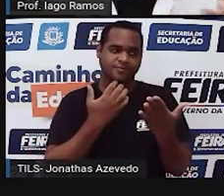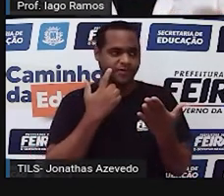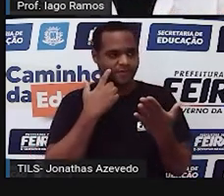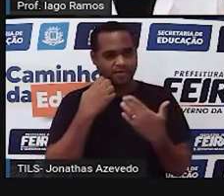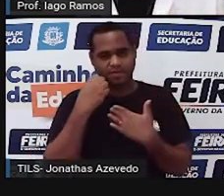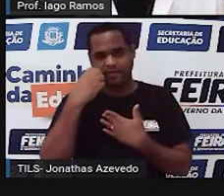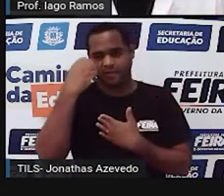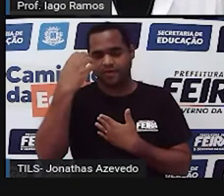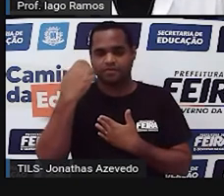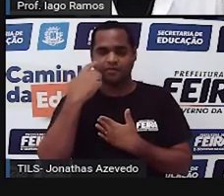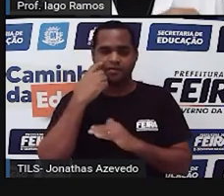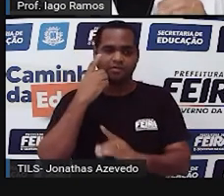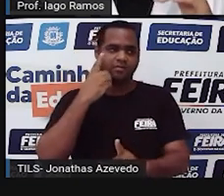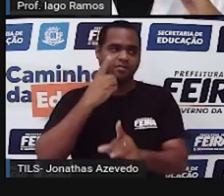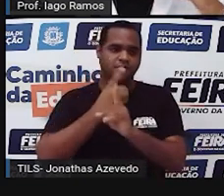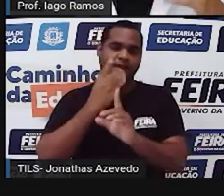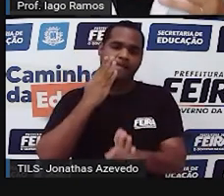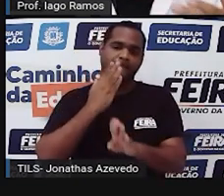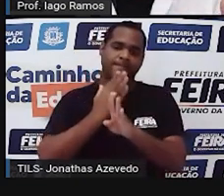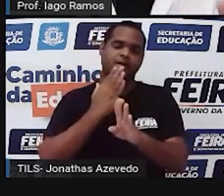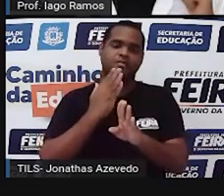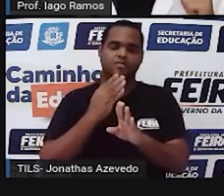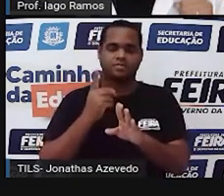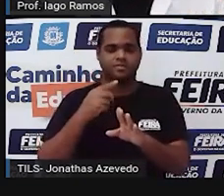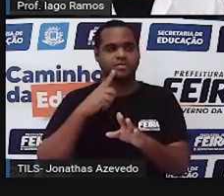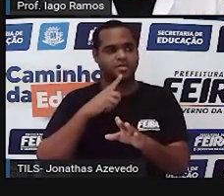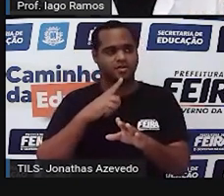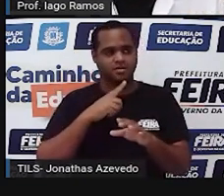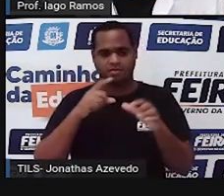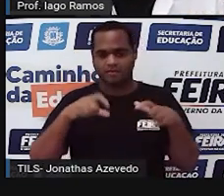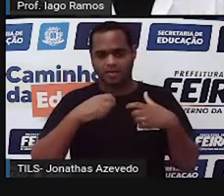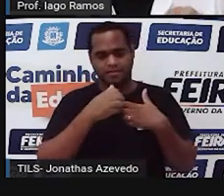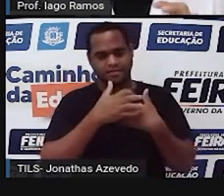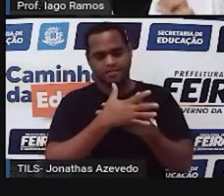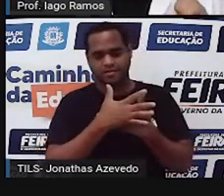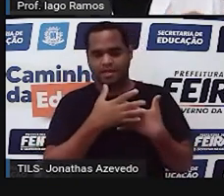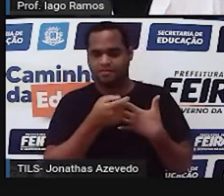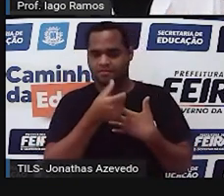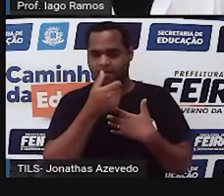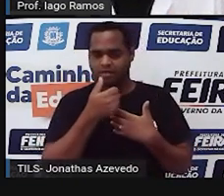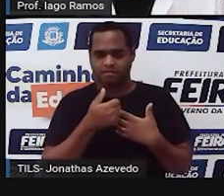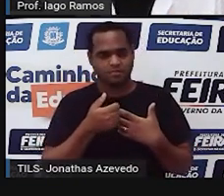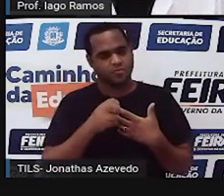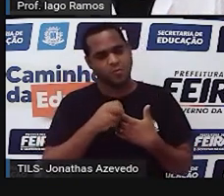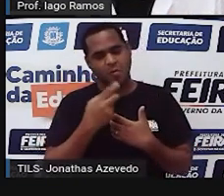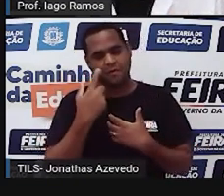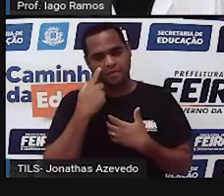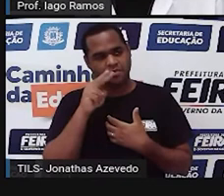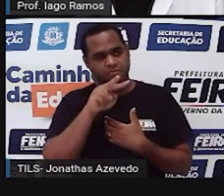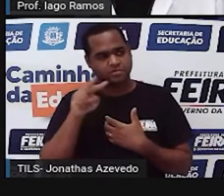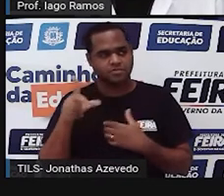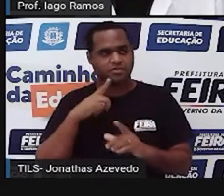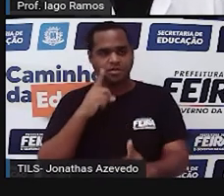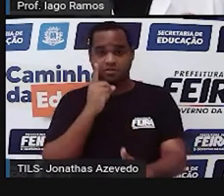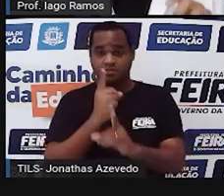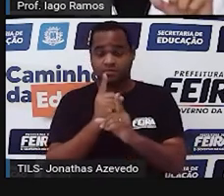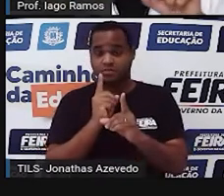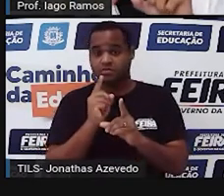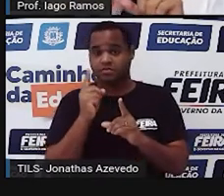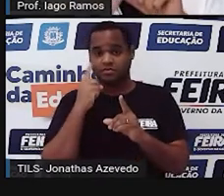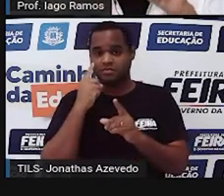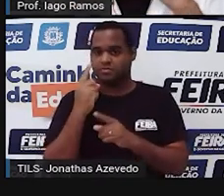viajando você estava chegando próximo de uma cidade e aí você deve ter visto uma placa